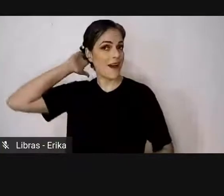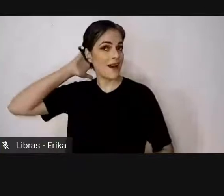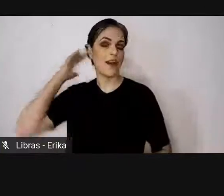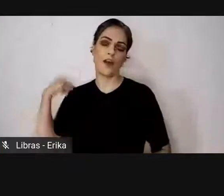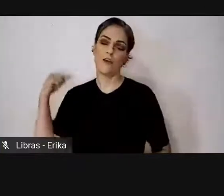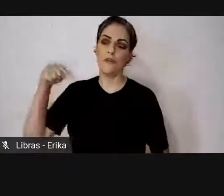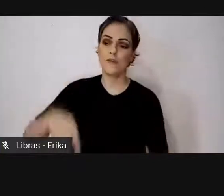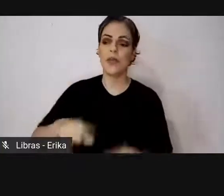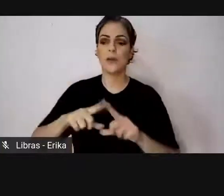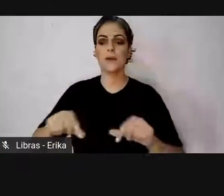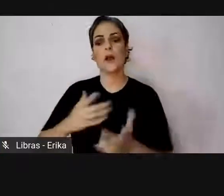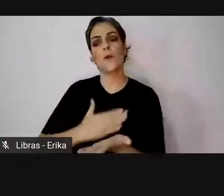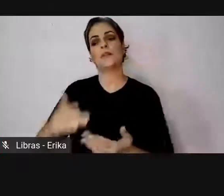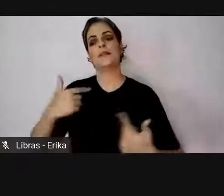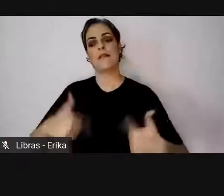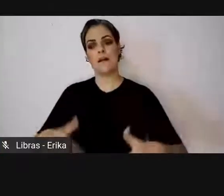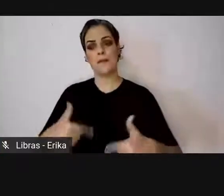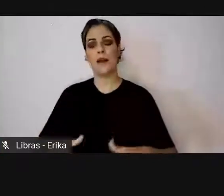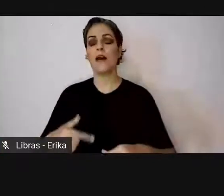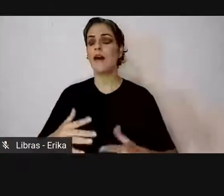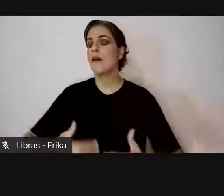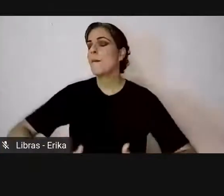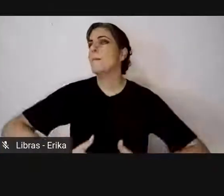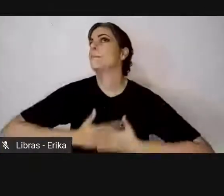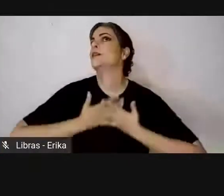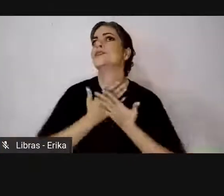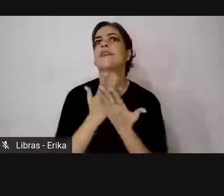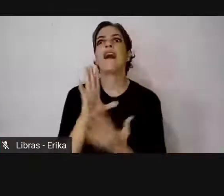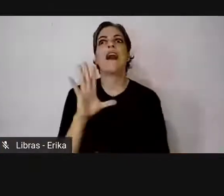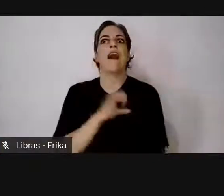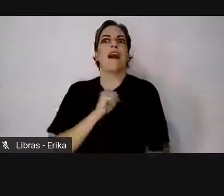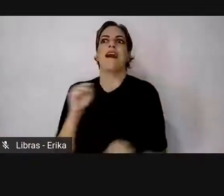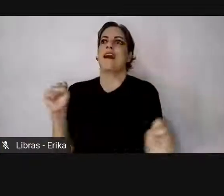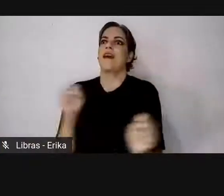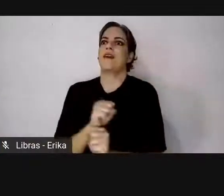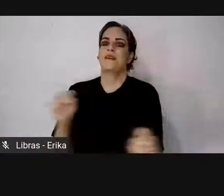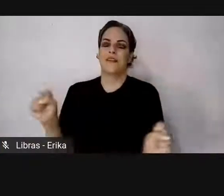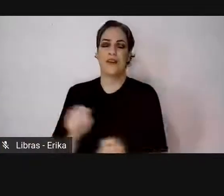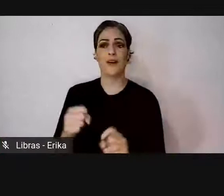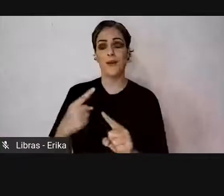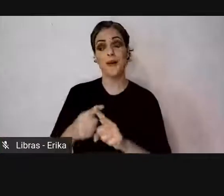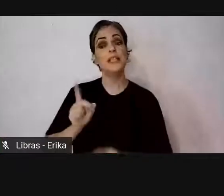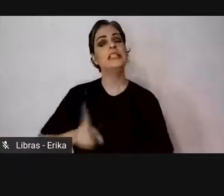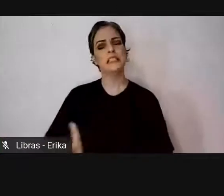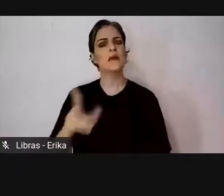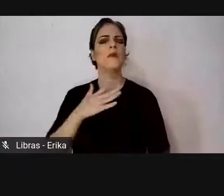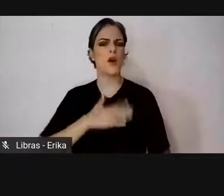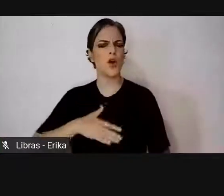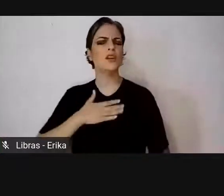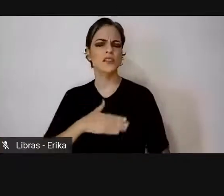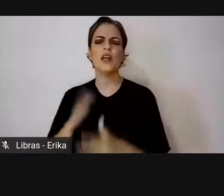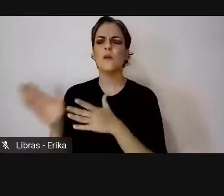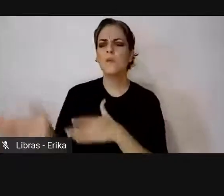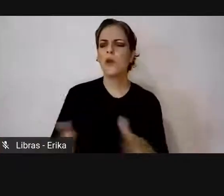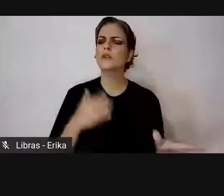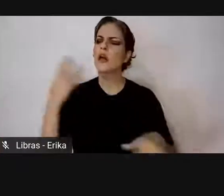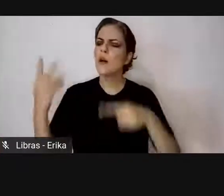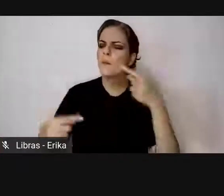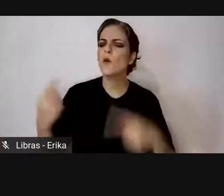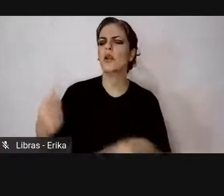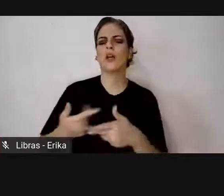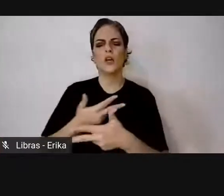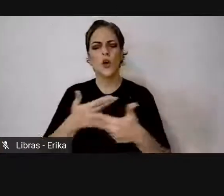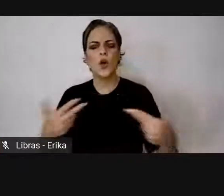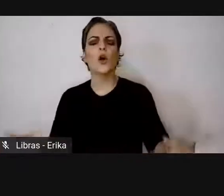na Câmara, foi paixão à primeira vista. Eu sempre gostei dos processos políticos, mas